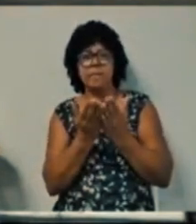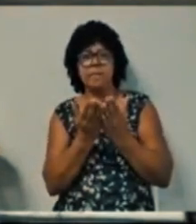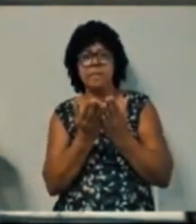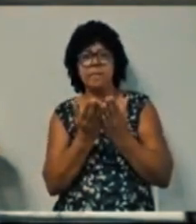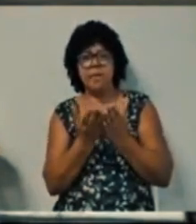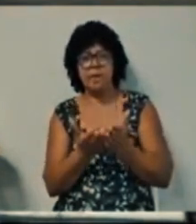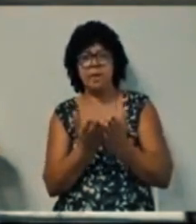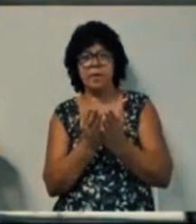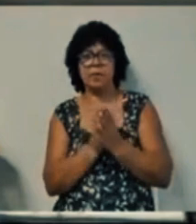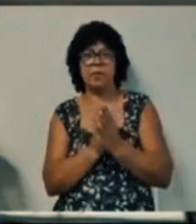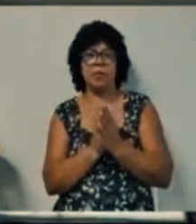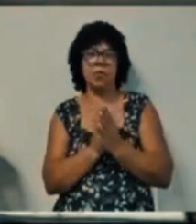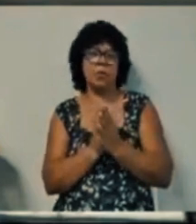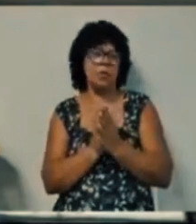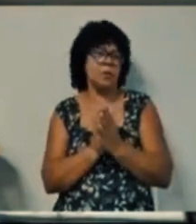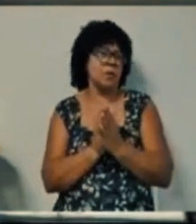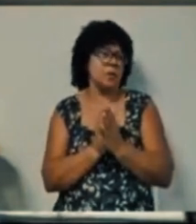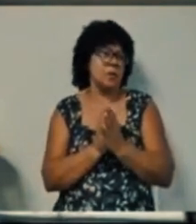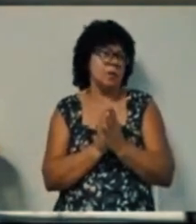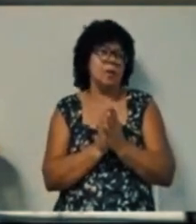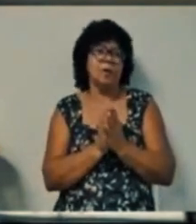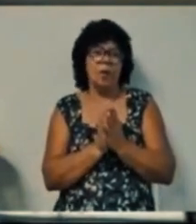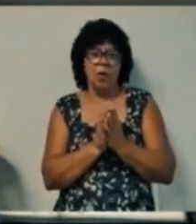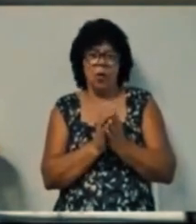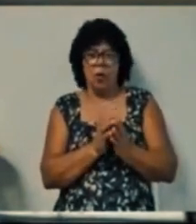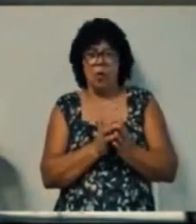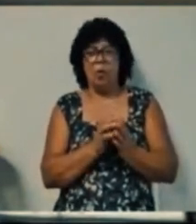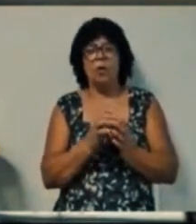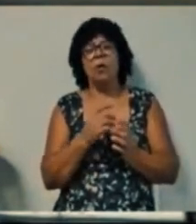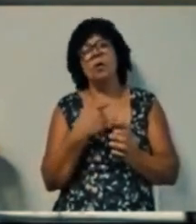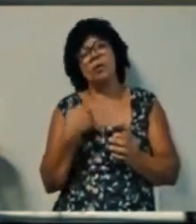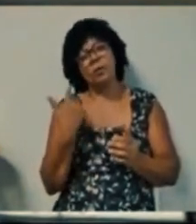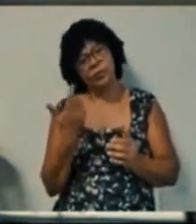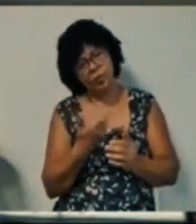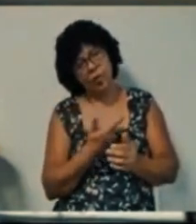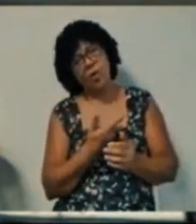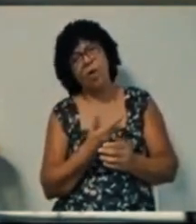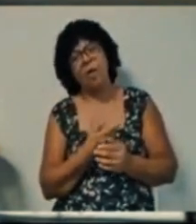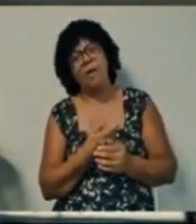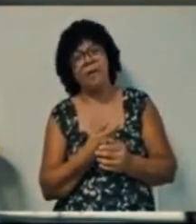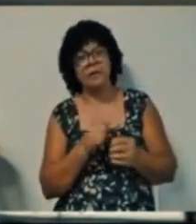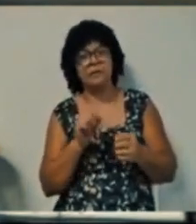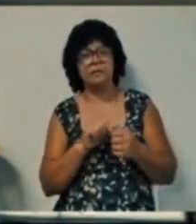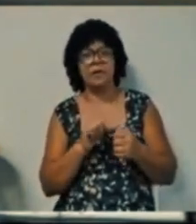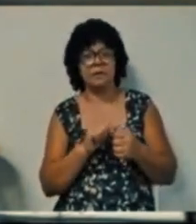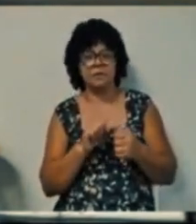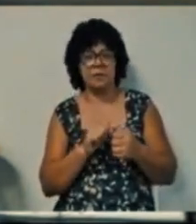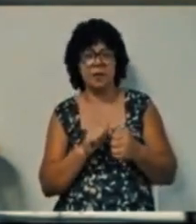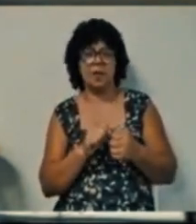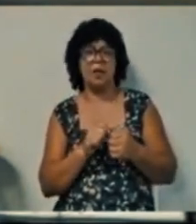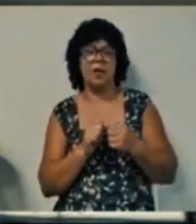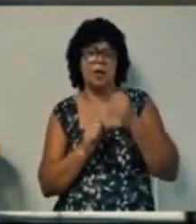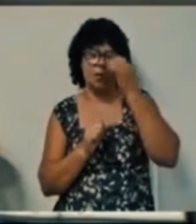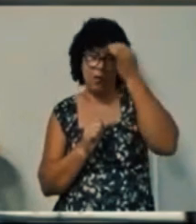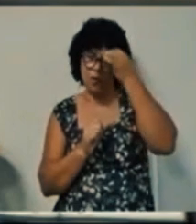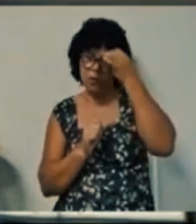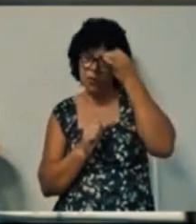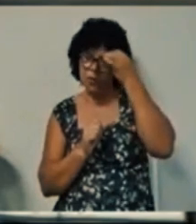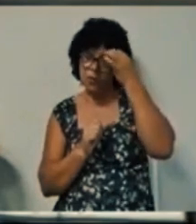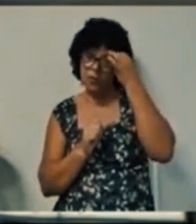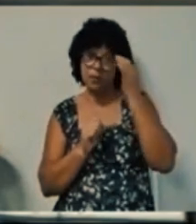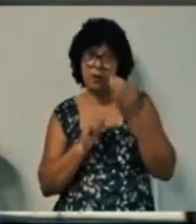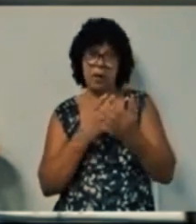de João. A gente faz esse estudo durante 12 semanas, uma vez por semana, 1 hora por